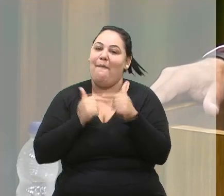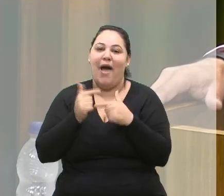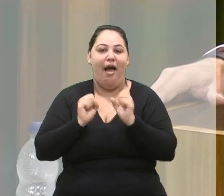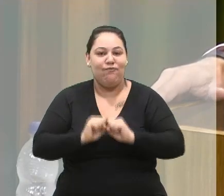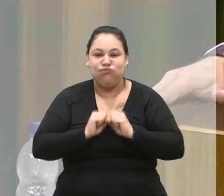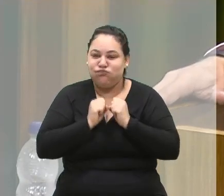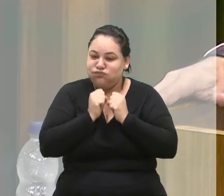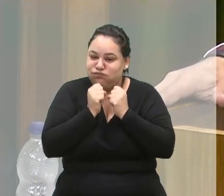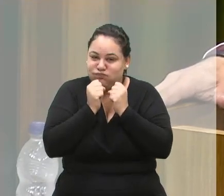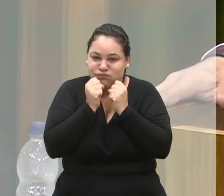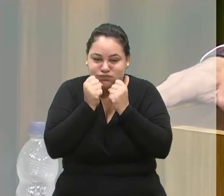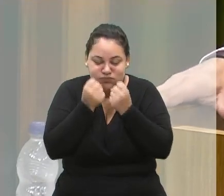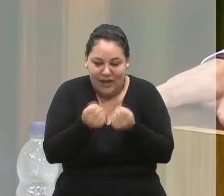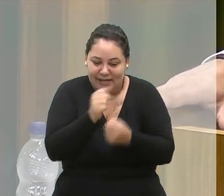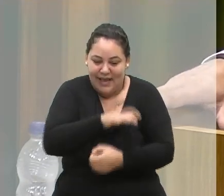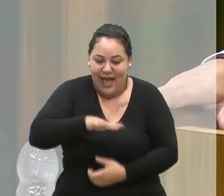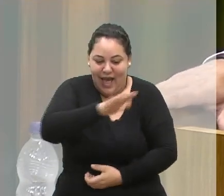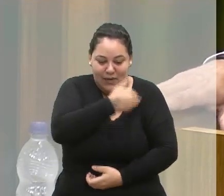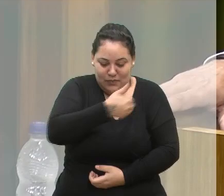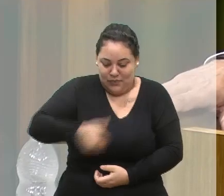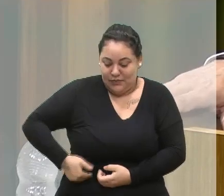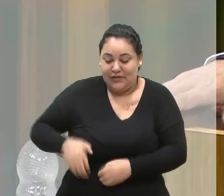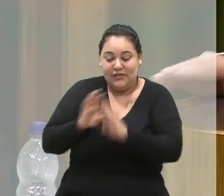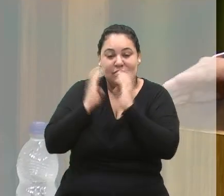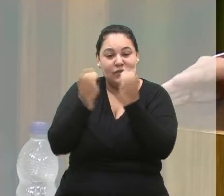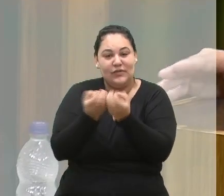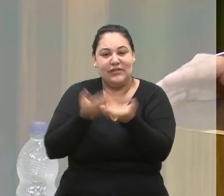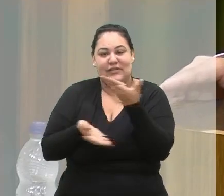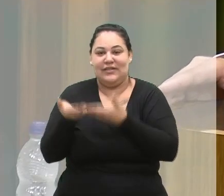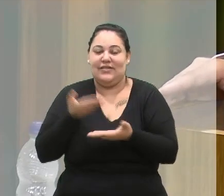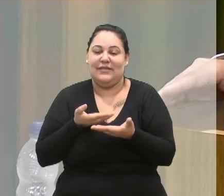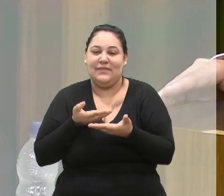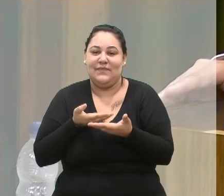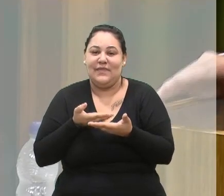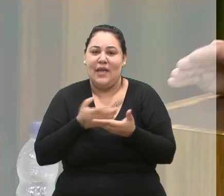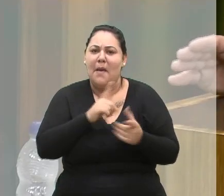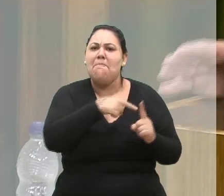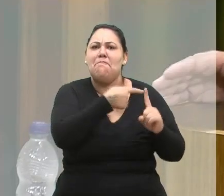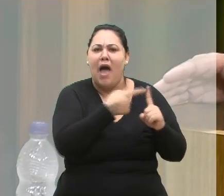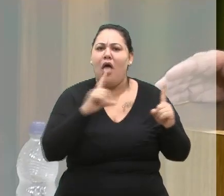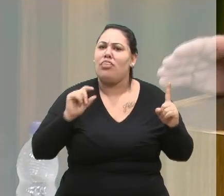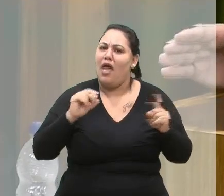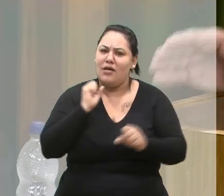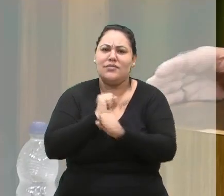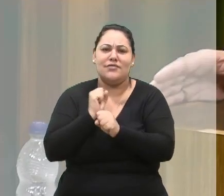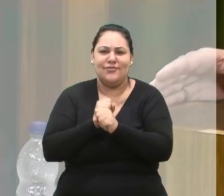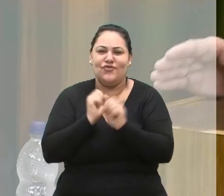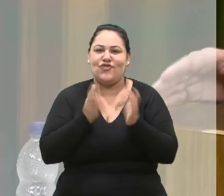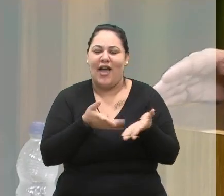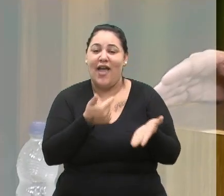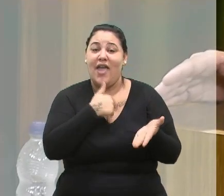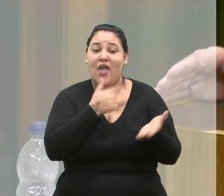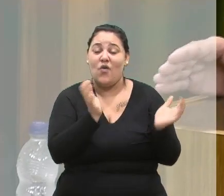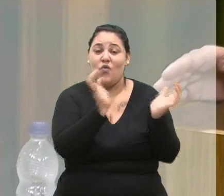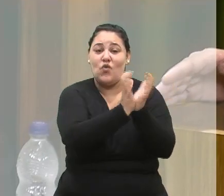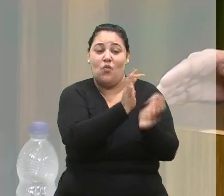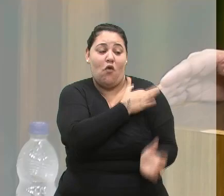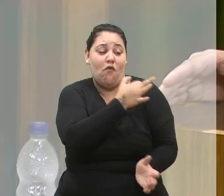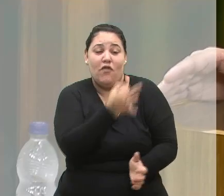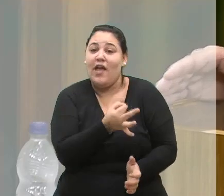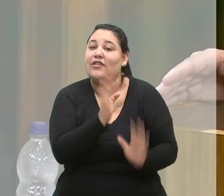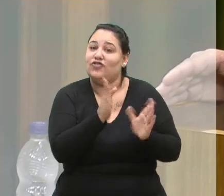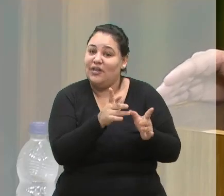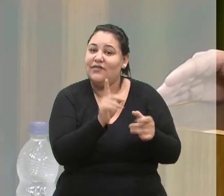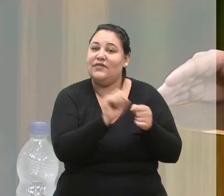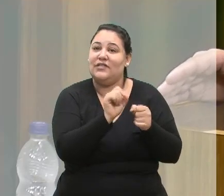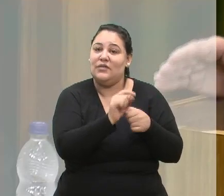dedicação no serviço público e à comunidade. Há mais de 10 anos, eu e uma equipe de voluntários realizamos